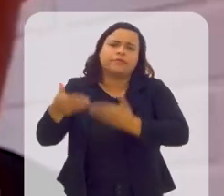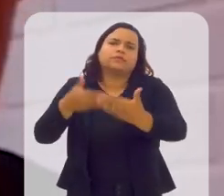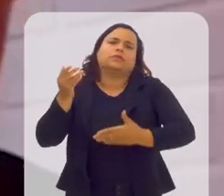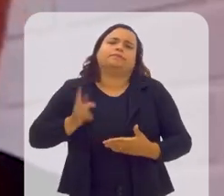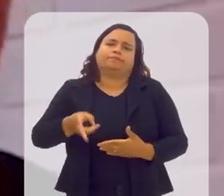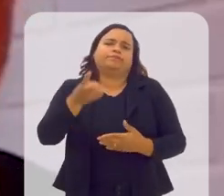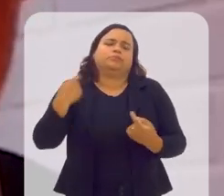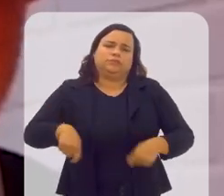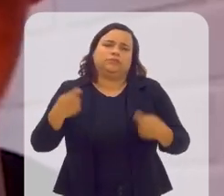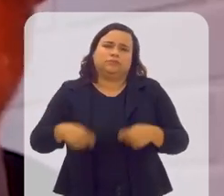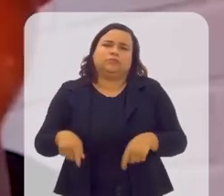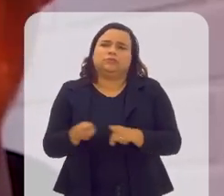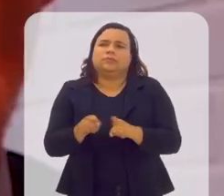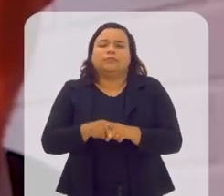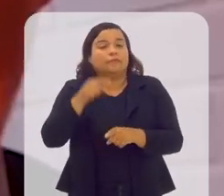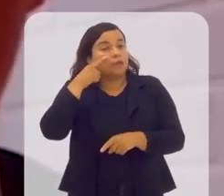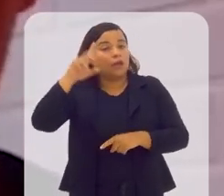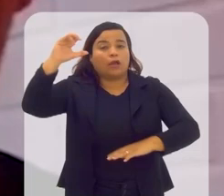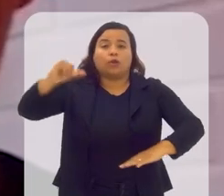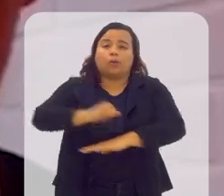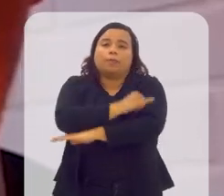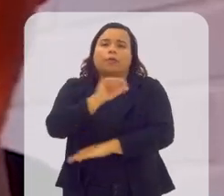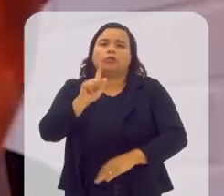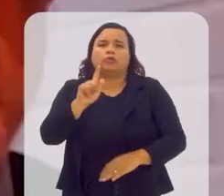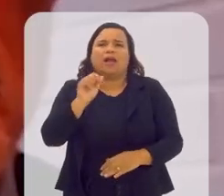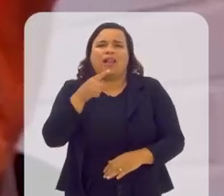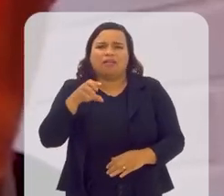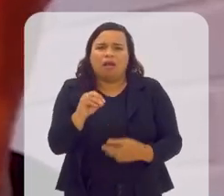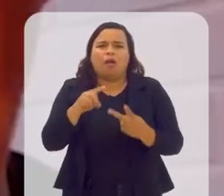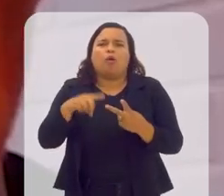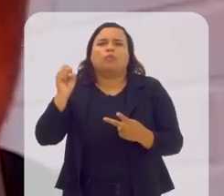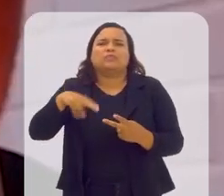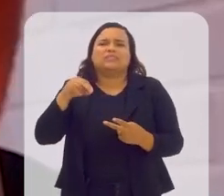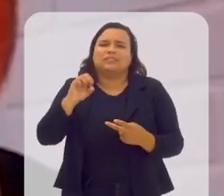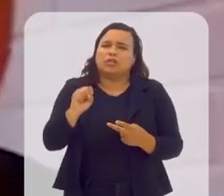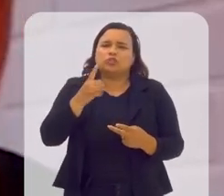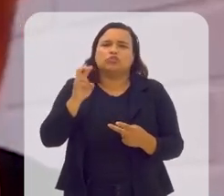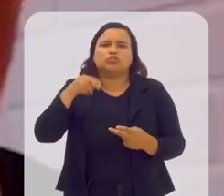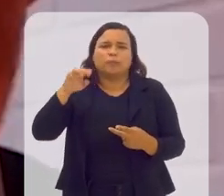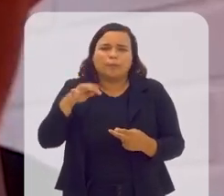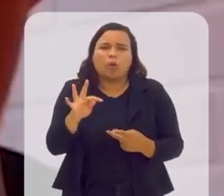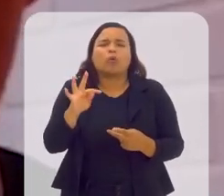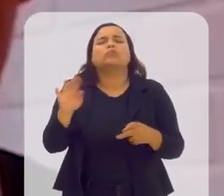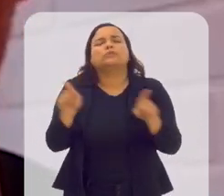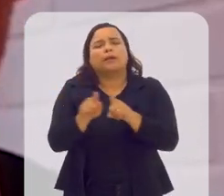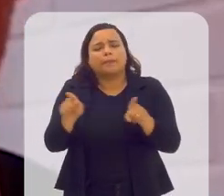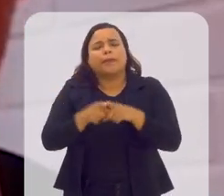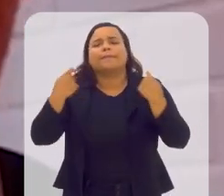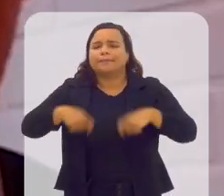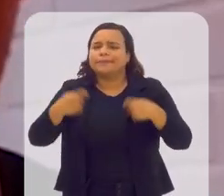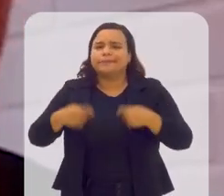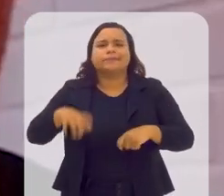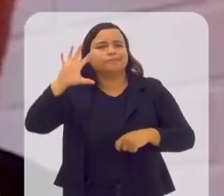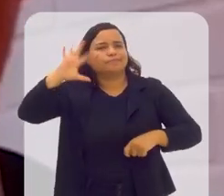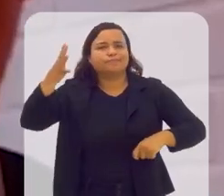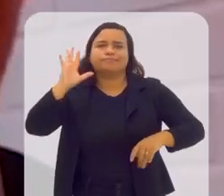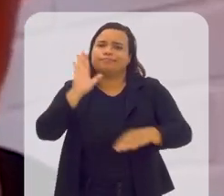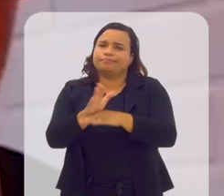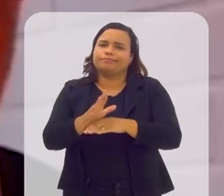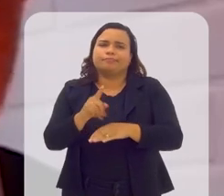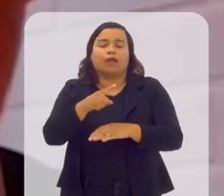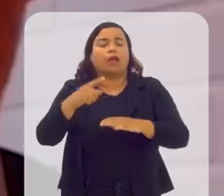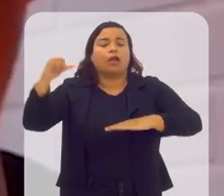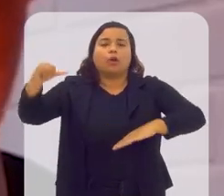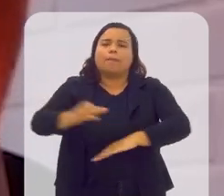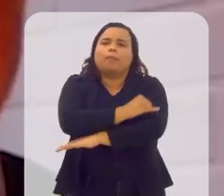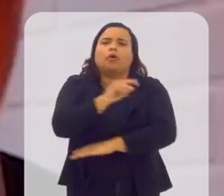avançar. Né? Nós temos a situação do aeroporto Galeão com o Santos Dumont, que também precisa se resolver. Né? O aeroporto Galeão é um